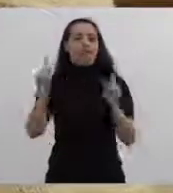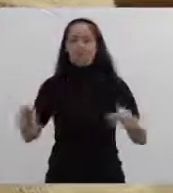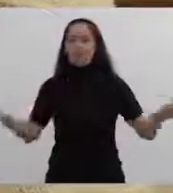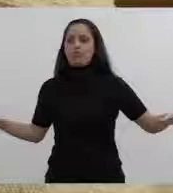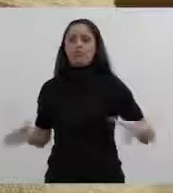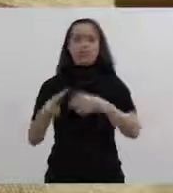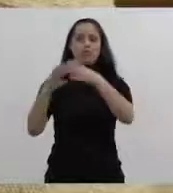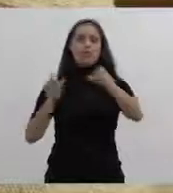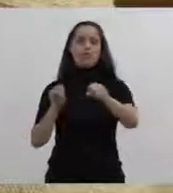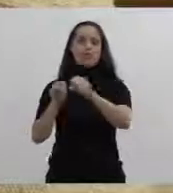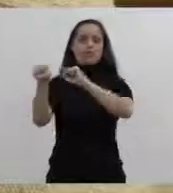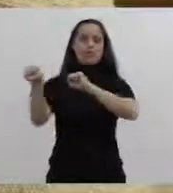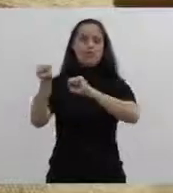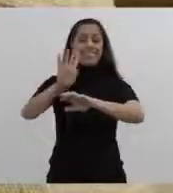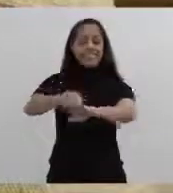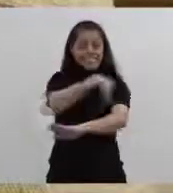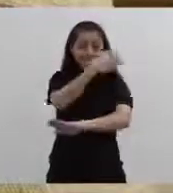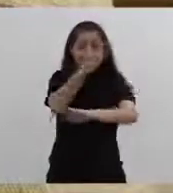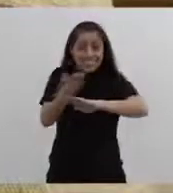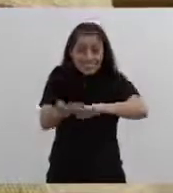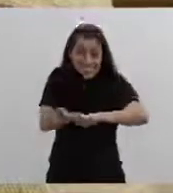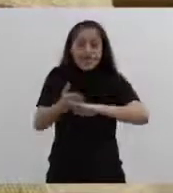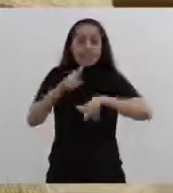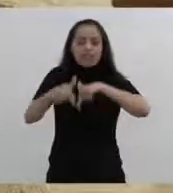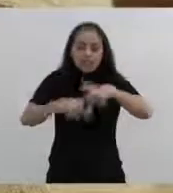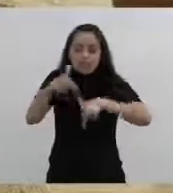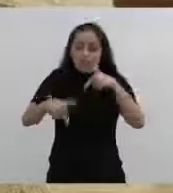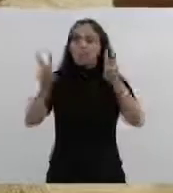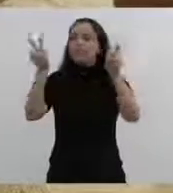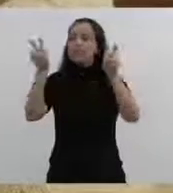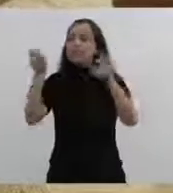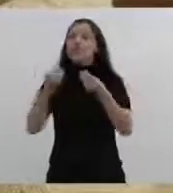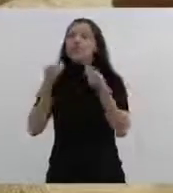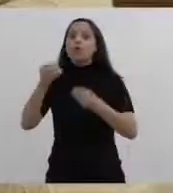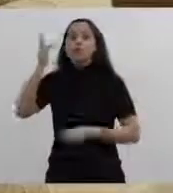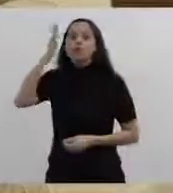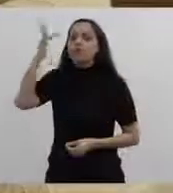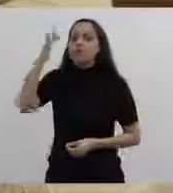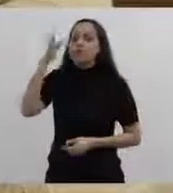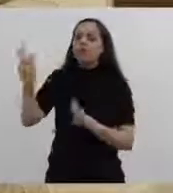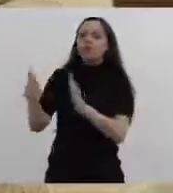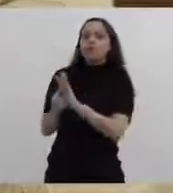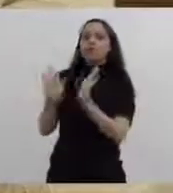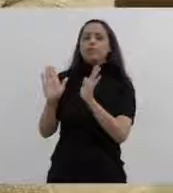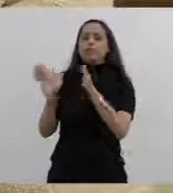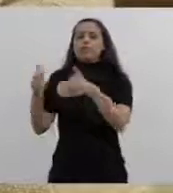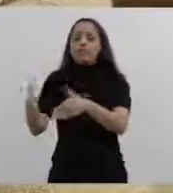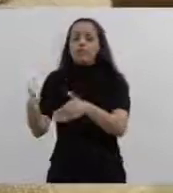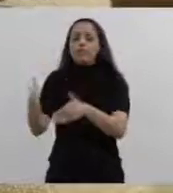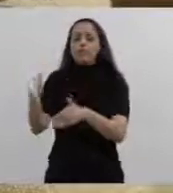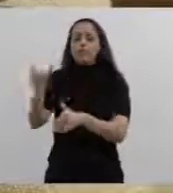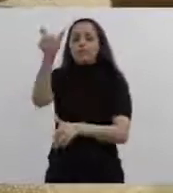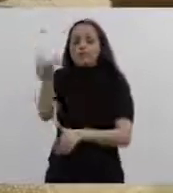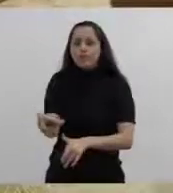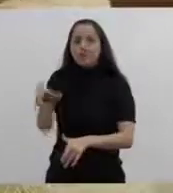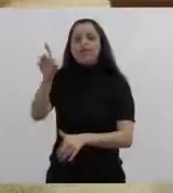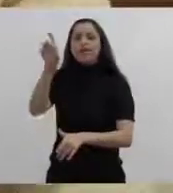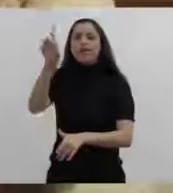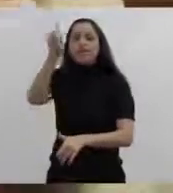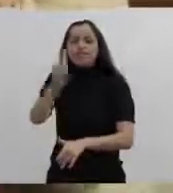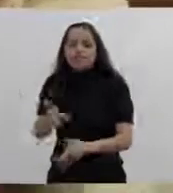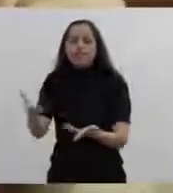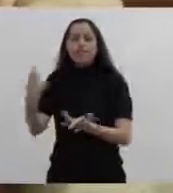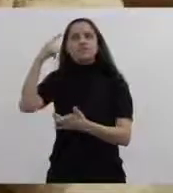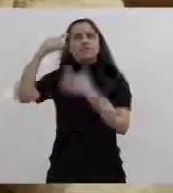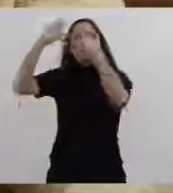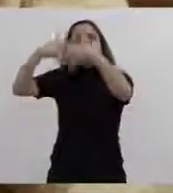onde trabalhamos um pouco os alinhamentos teóricos. Qual o paradigma a ser usado para construir uma escola inclusiva, refletimos